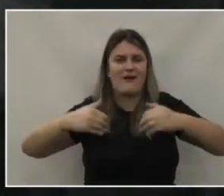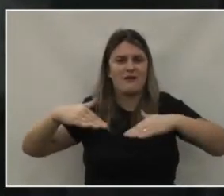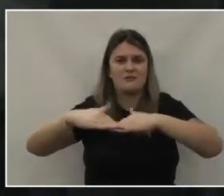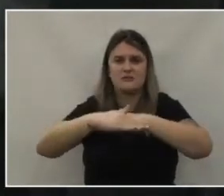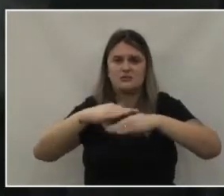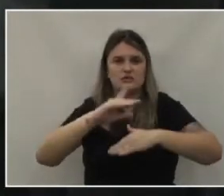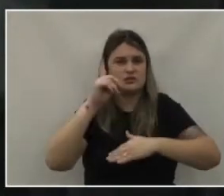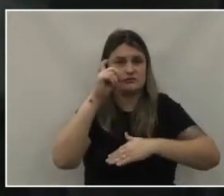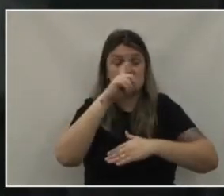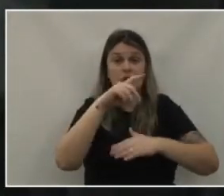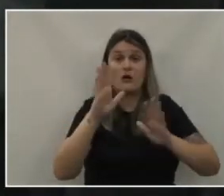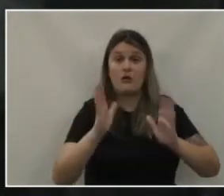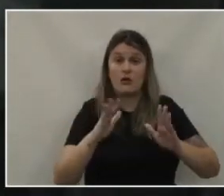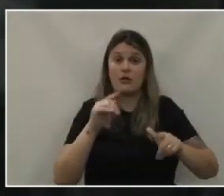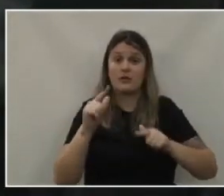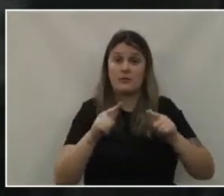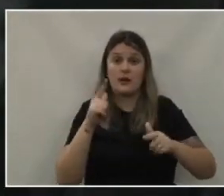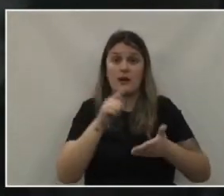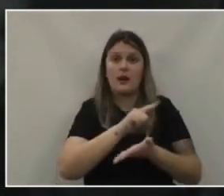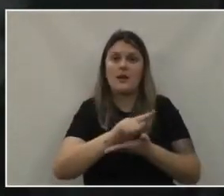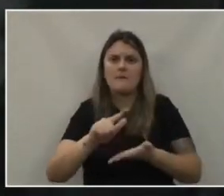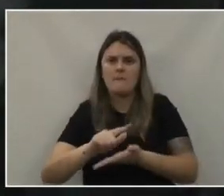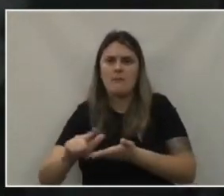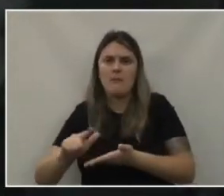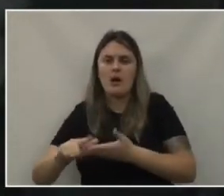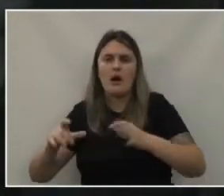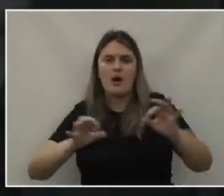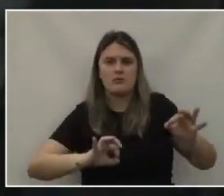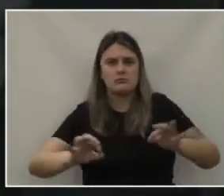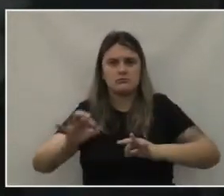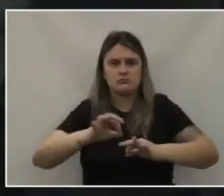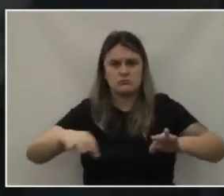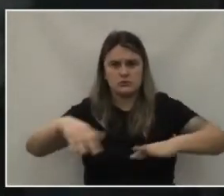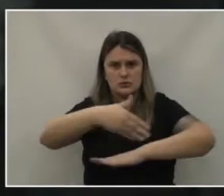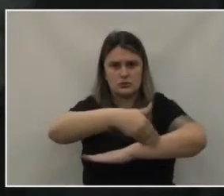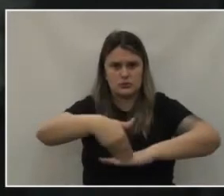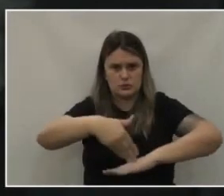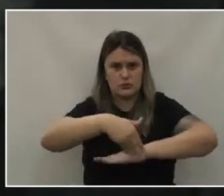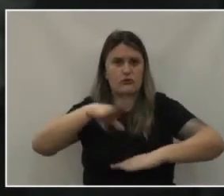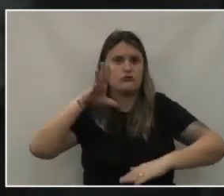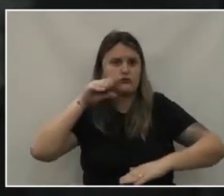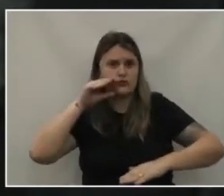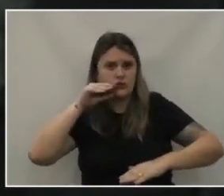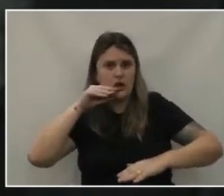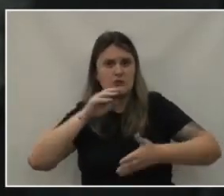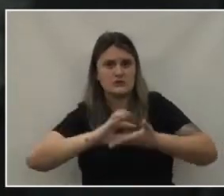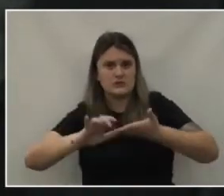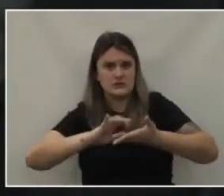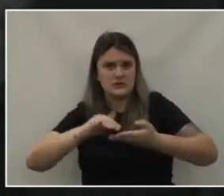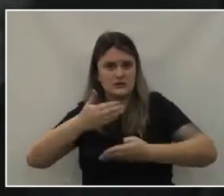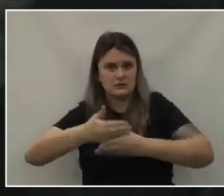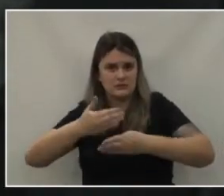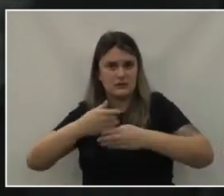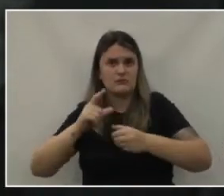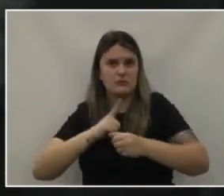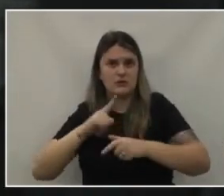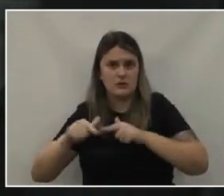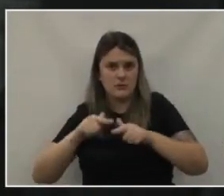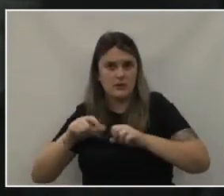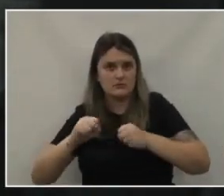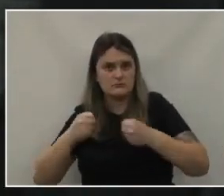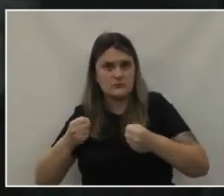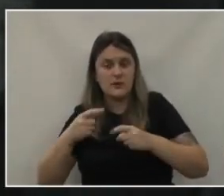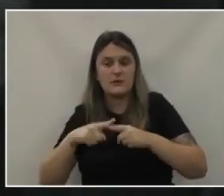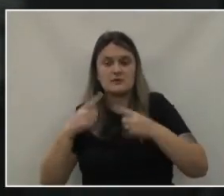ser feito um trabalho agora. Eu acredito que a Secretaria de Obras ali, que os funcionários estão fazendo um belo trabalho, mas precisa dar uma atenção melhor, assim